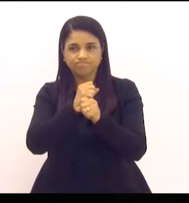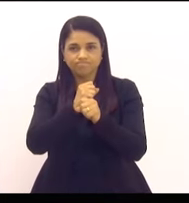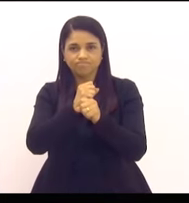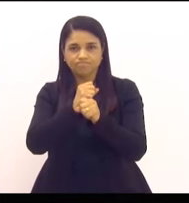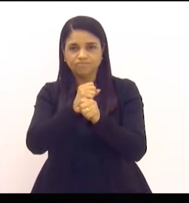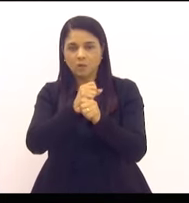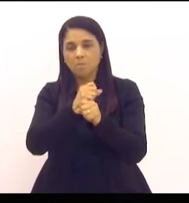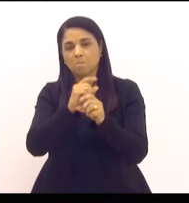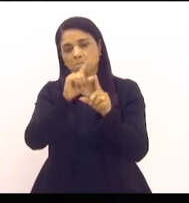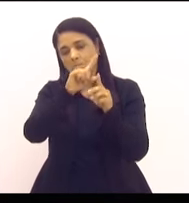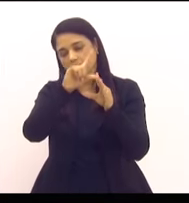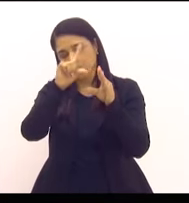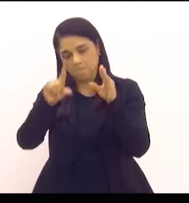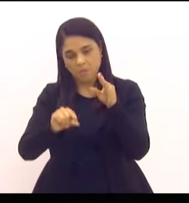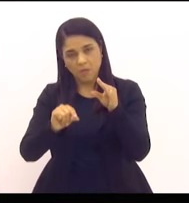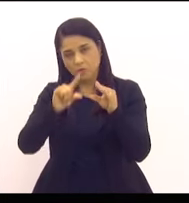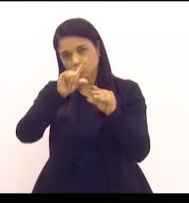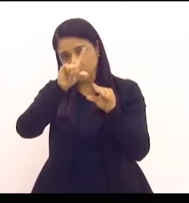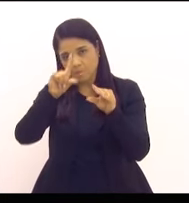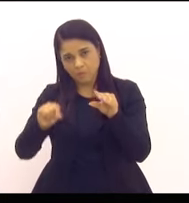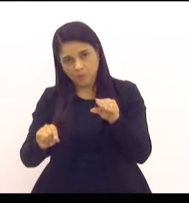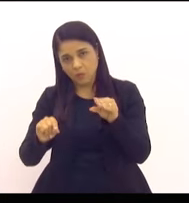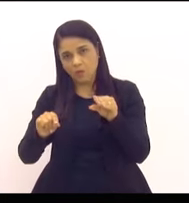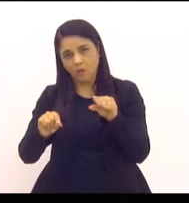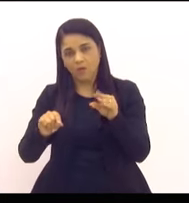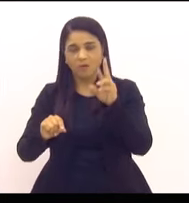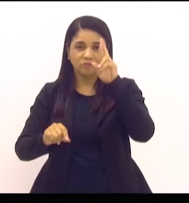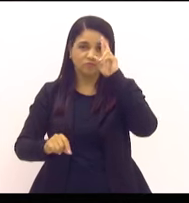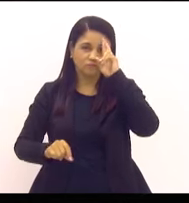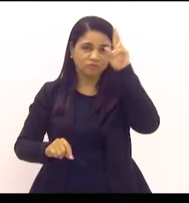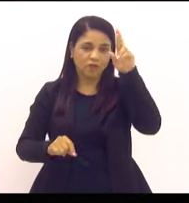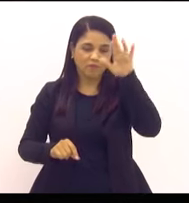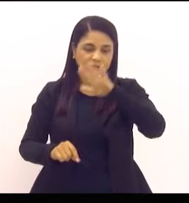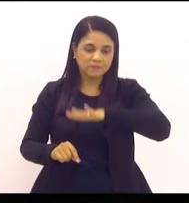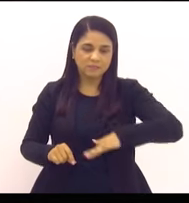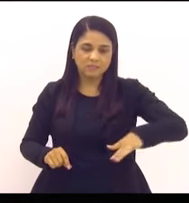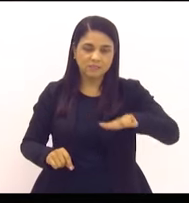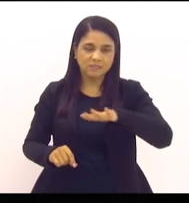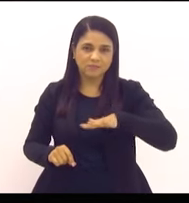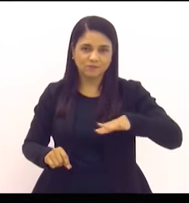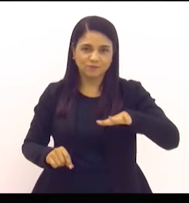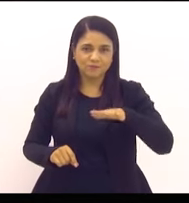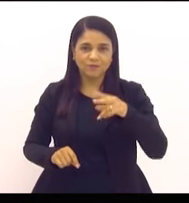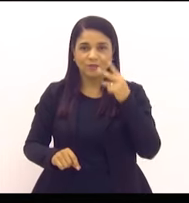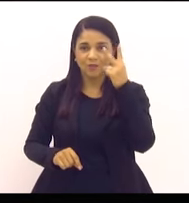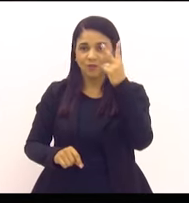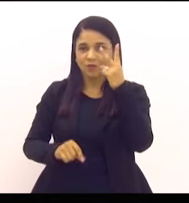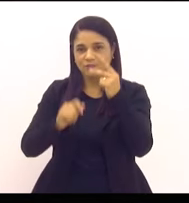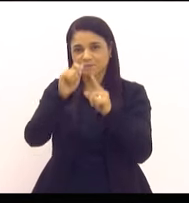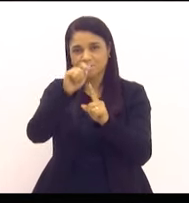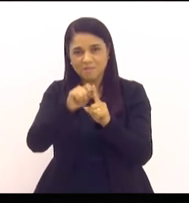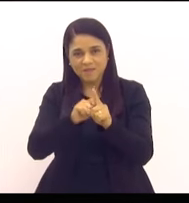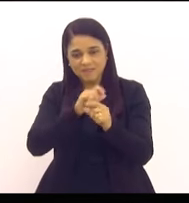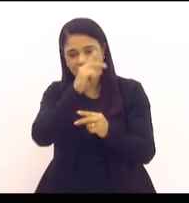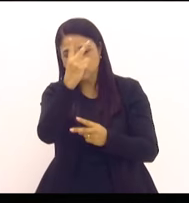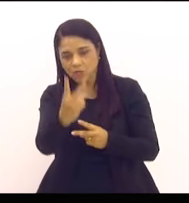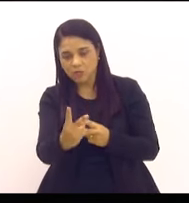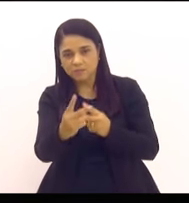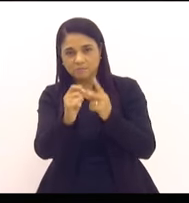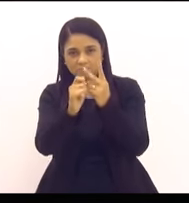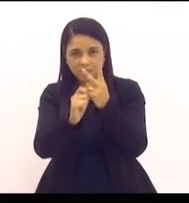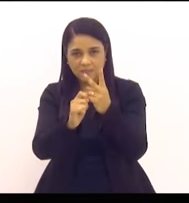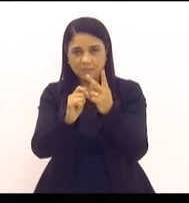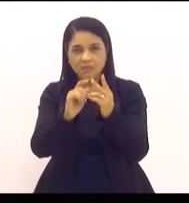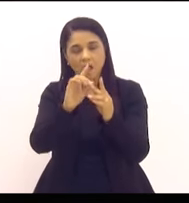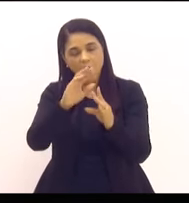infinitamente menor à daquele que, por ser chefe de um setor, a cada 2 meses vai ter um aumento